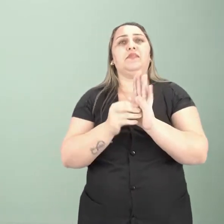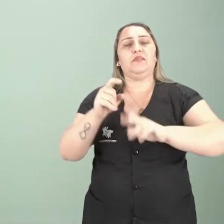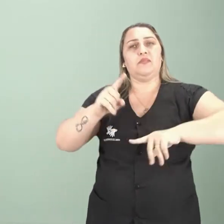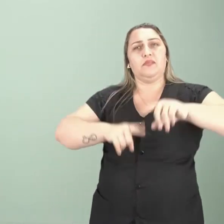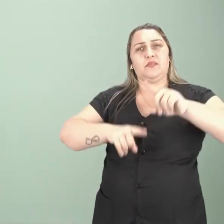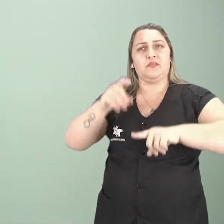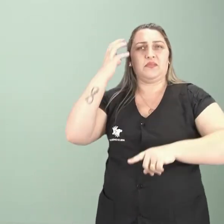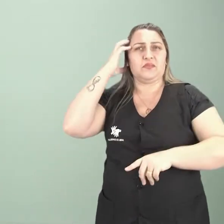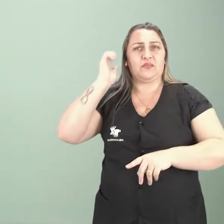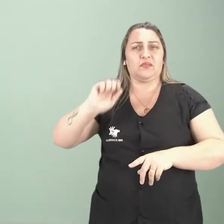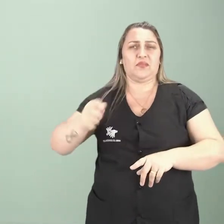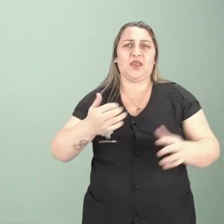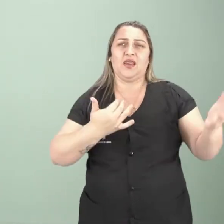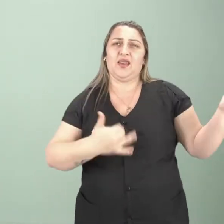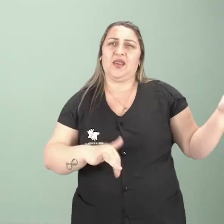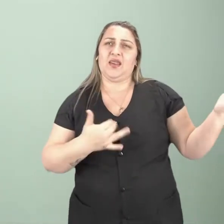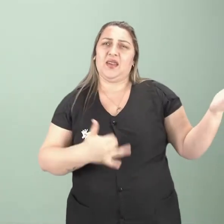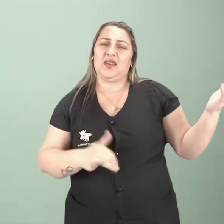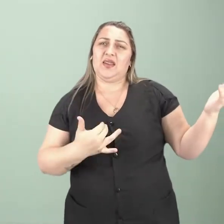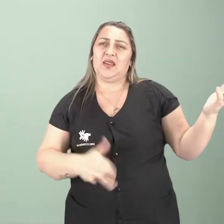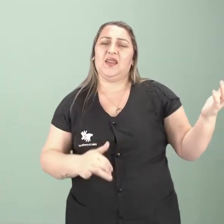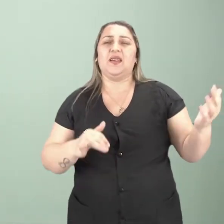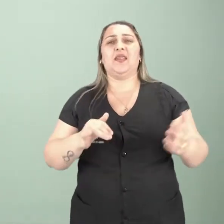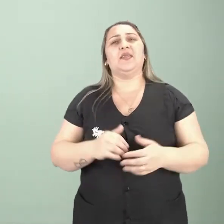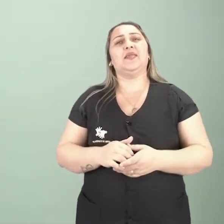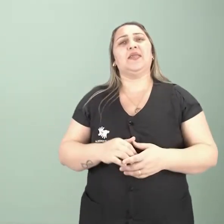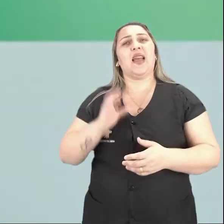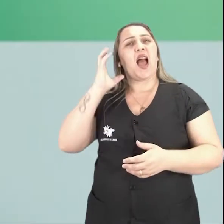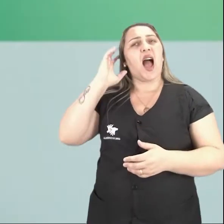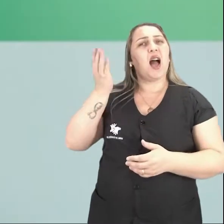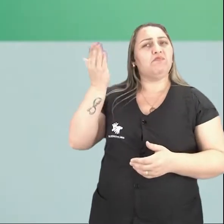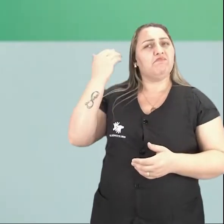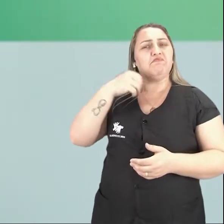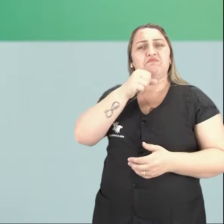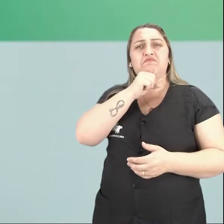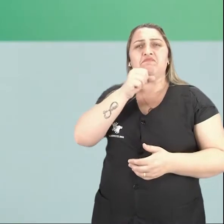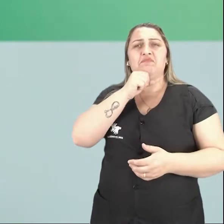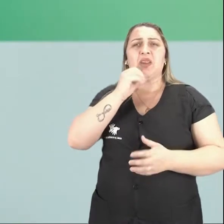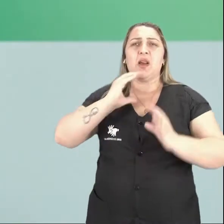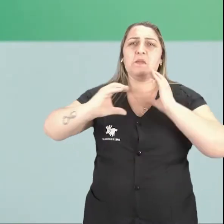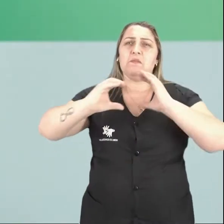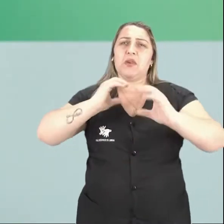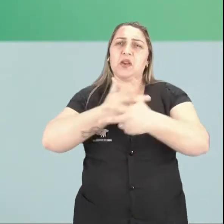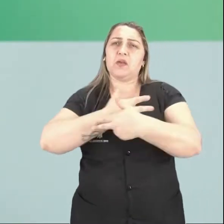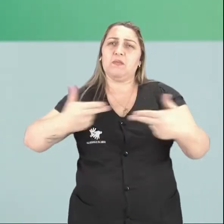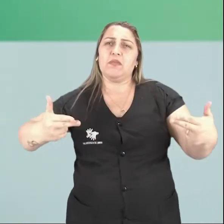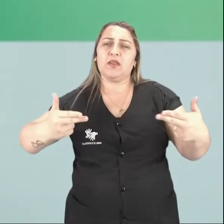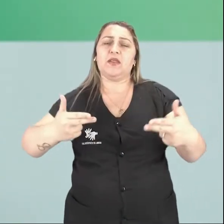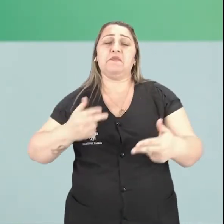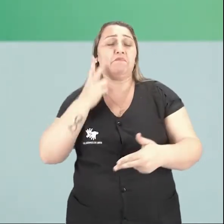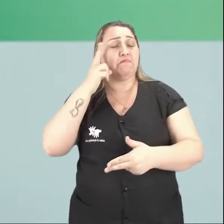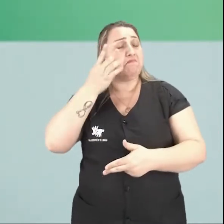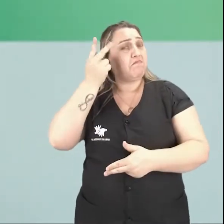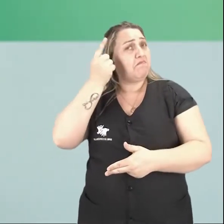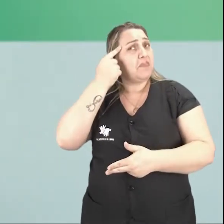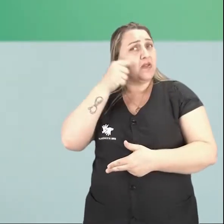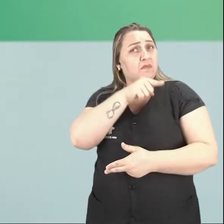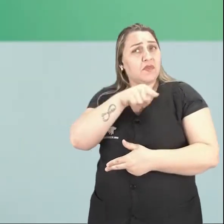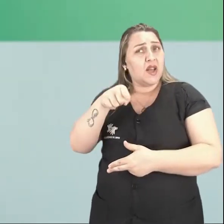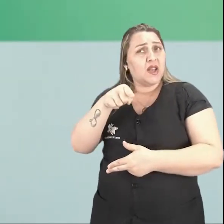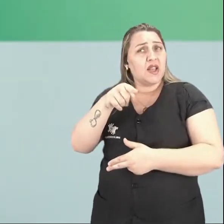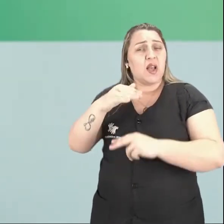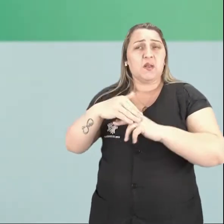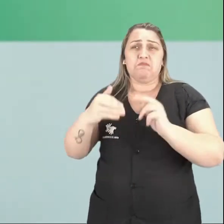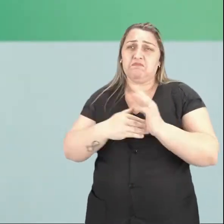como rádios vitrolas, rádios modernos, rádios antigos, aparelhos de comunicação. Imaginem vocês todos